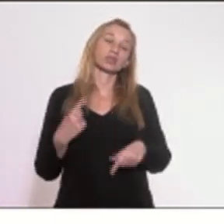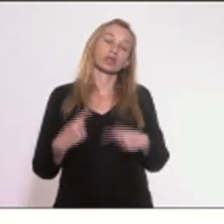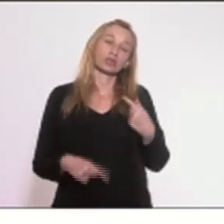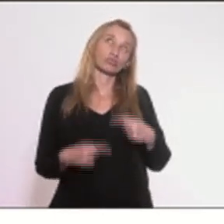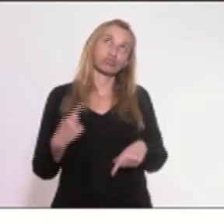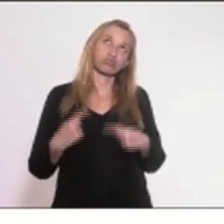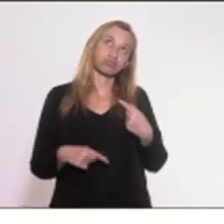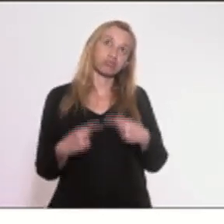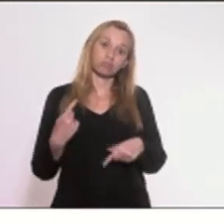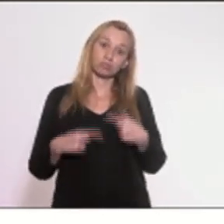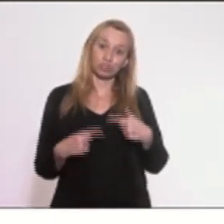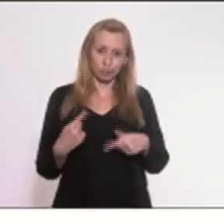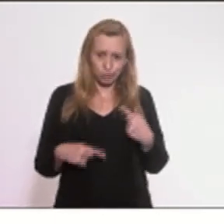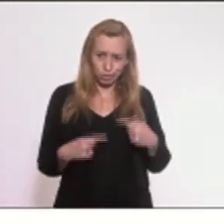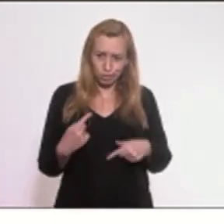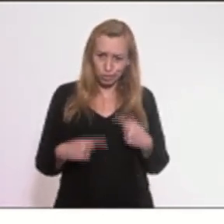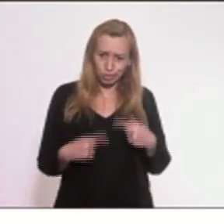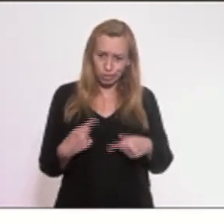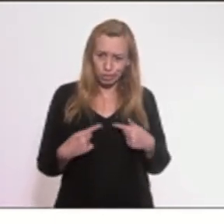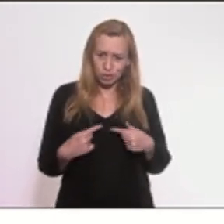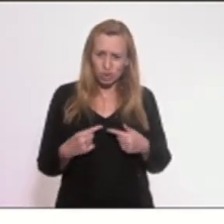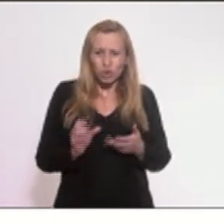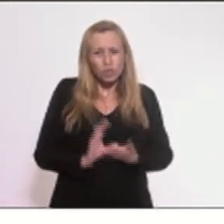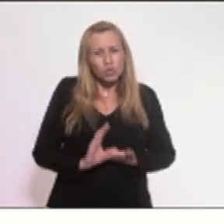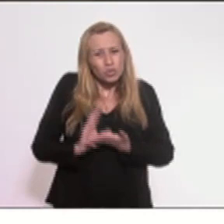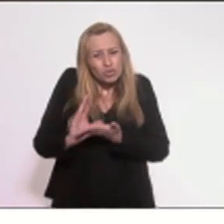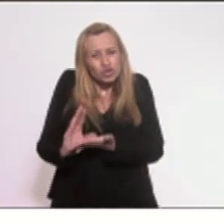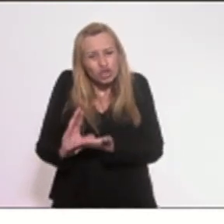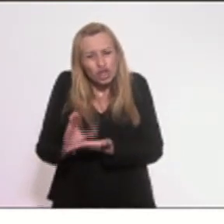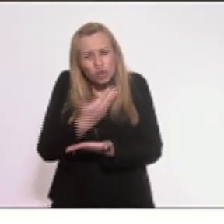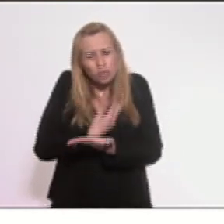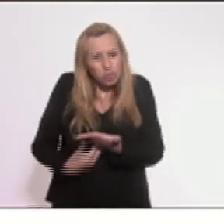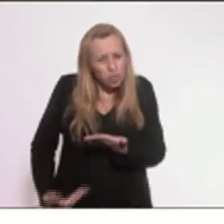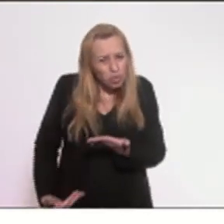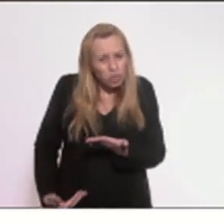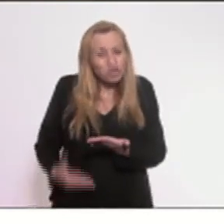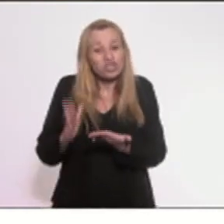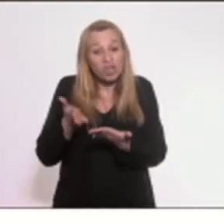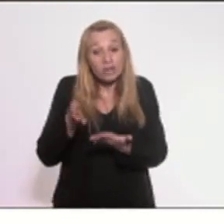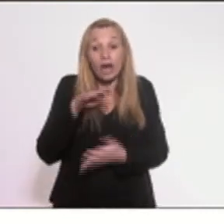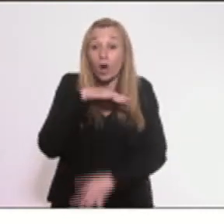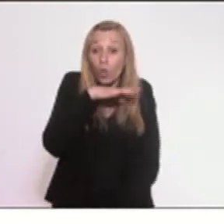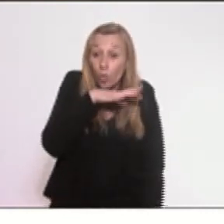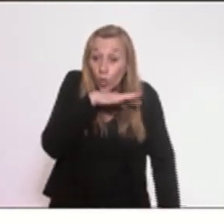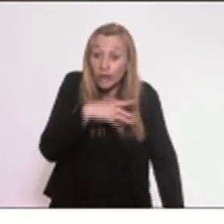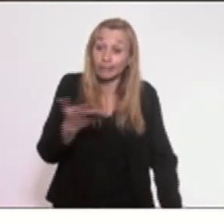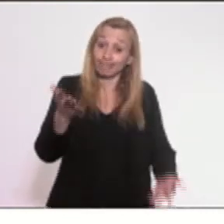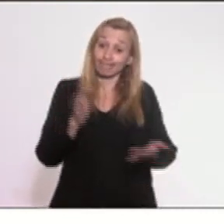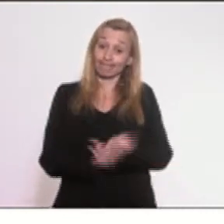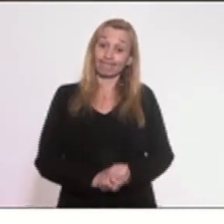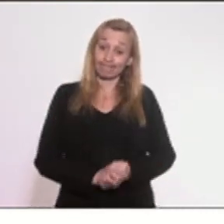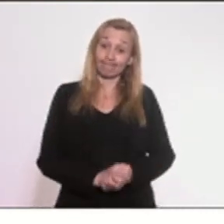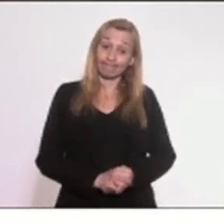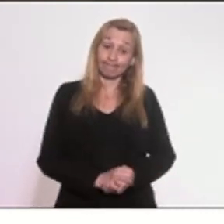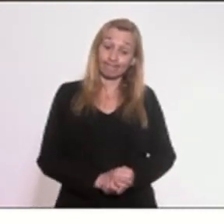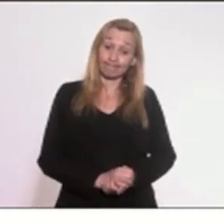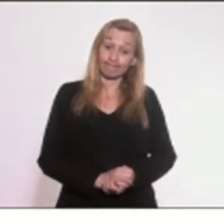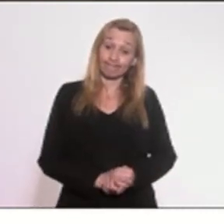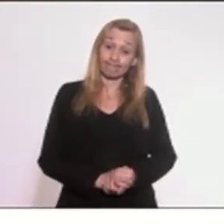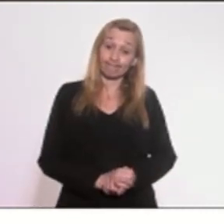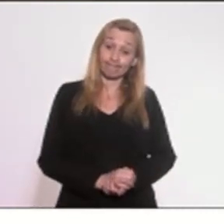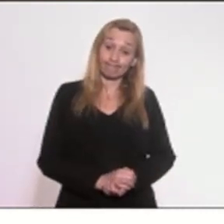E fazer política com os recursos públicos que já são precários por sua